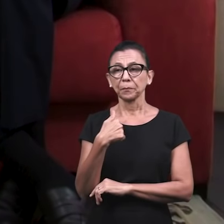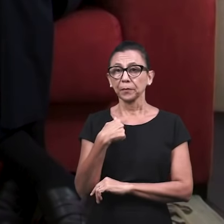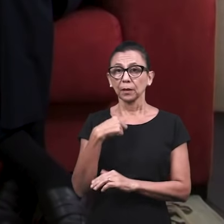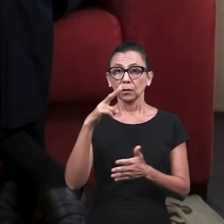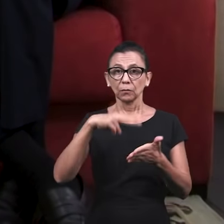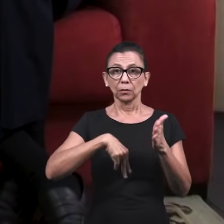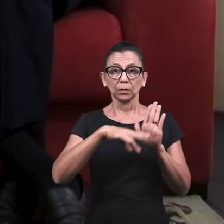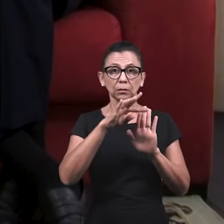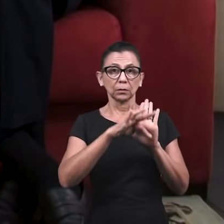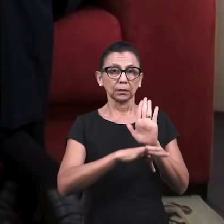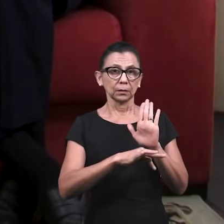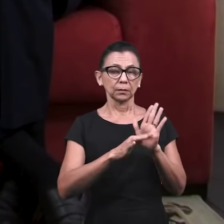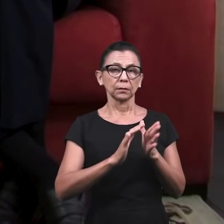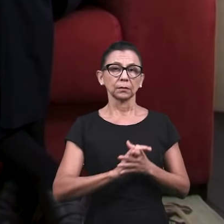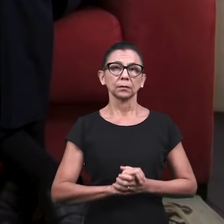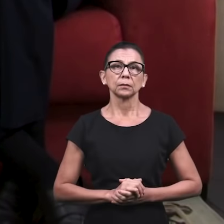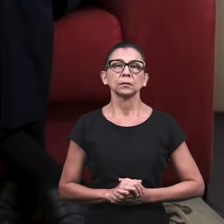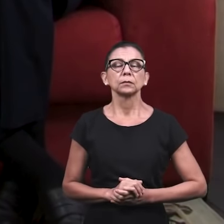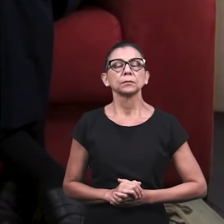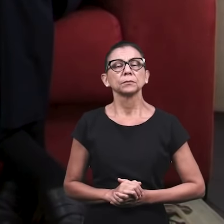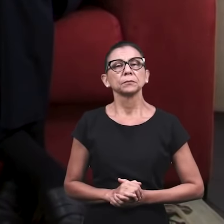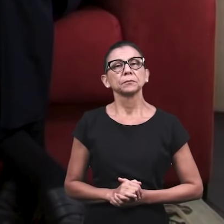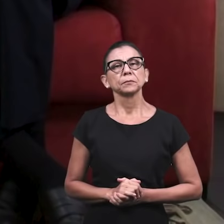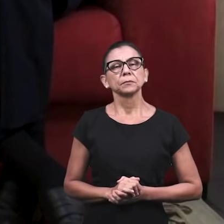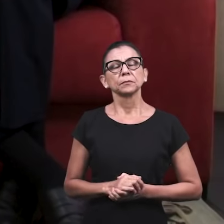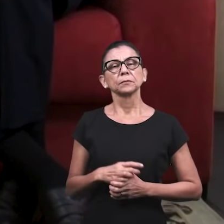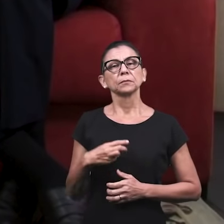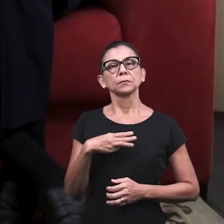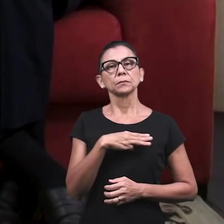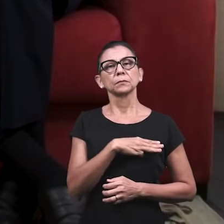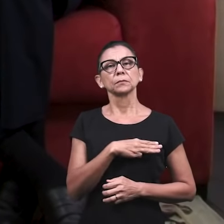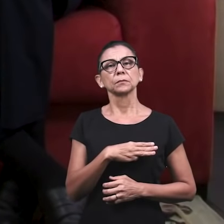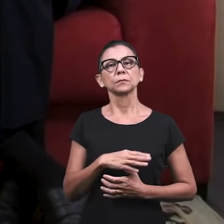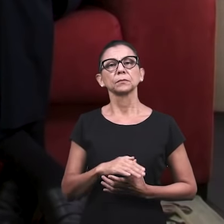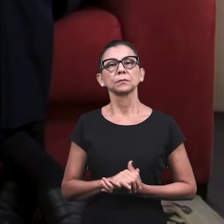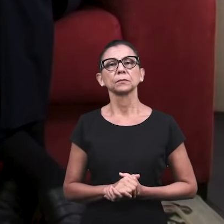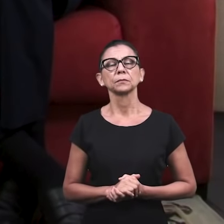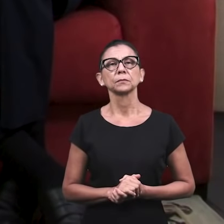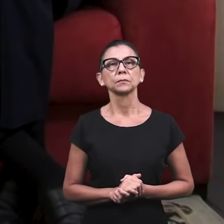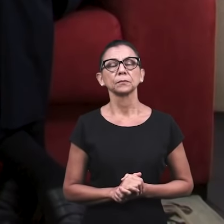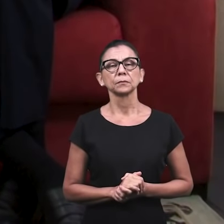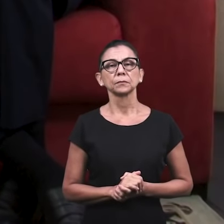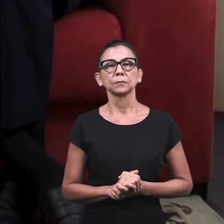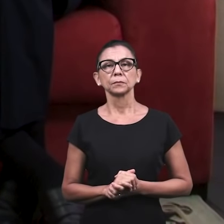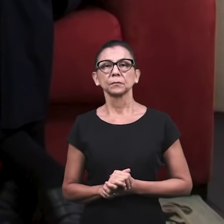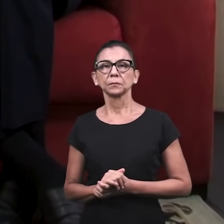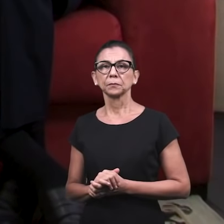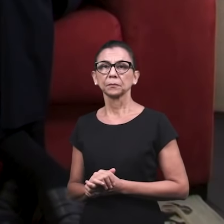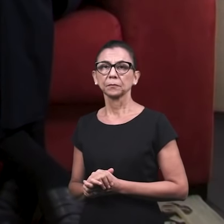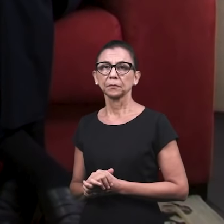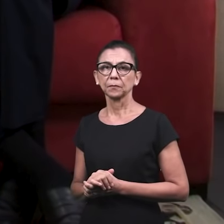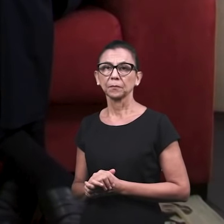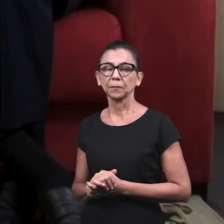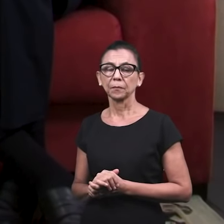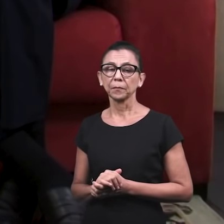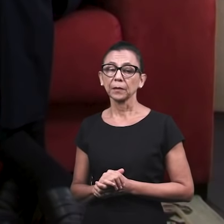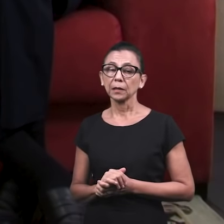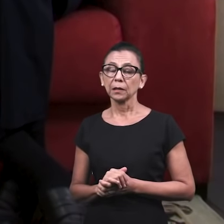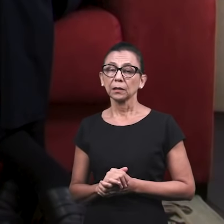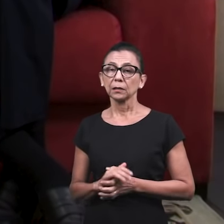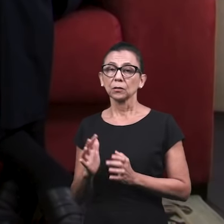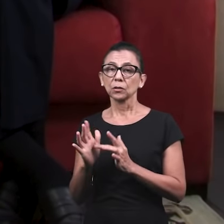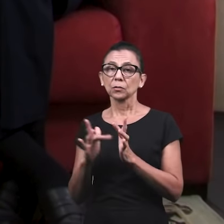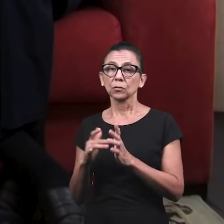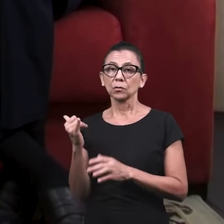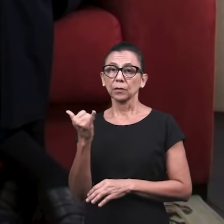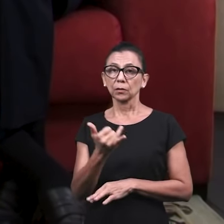citou. Ela leu o texto em Mateus 13, 11, que diz: e respondendo ele, disse-lhes: porque a vós é dado